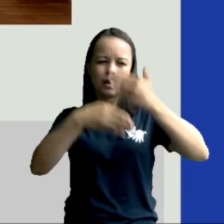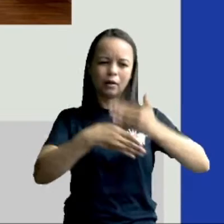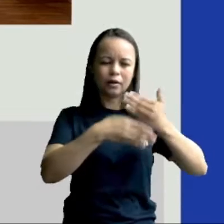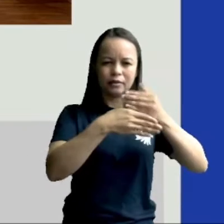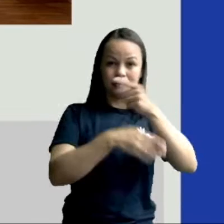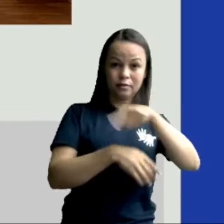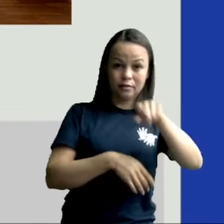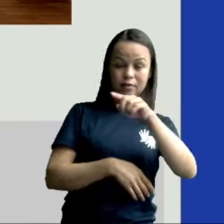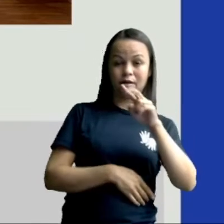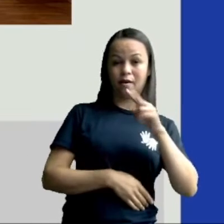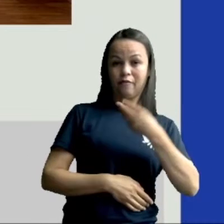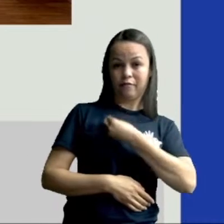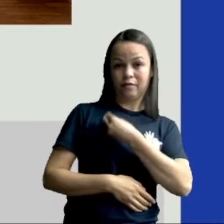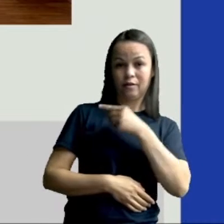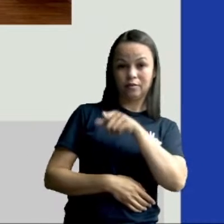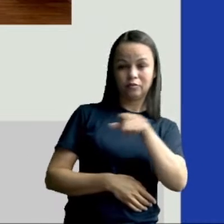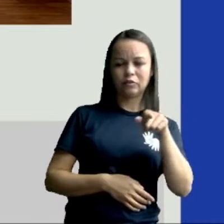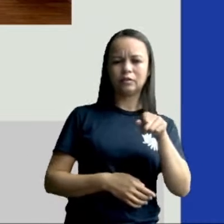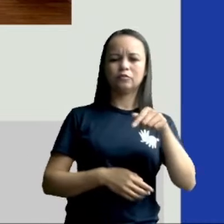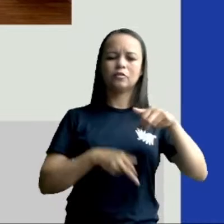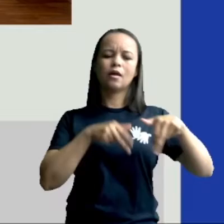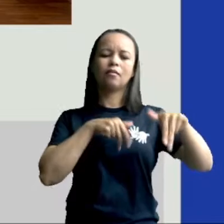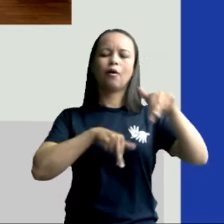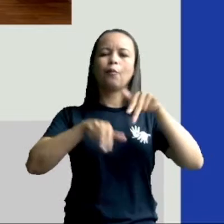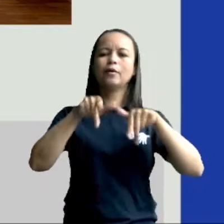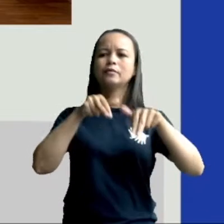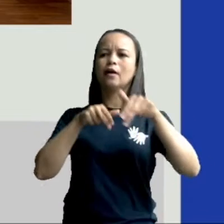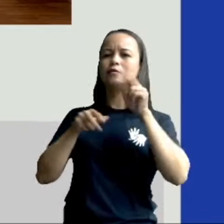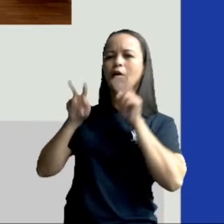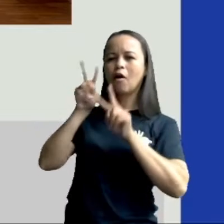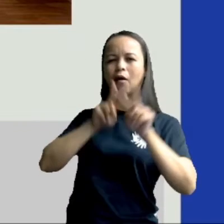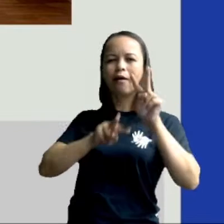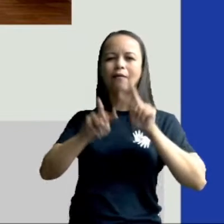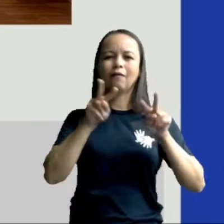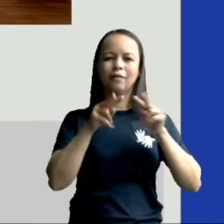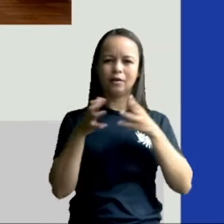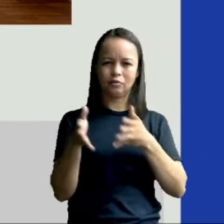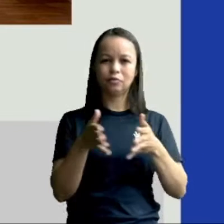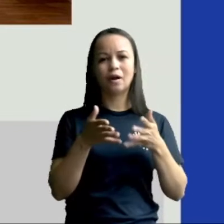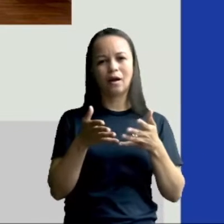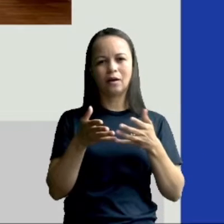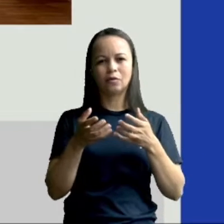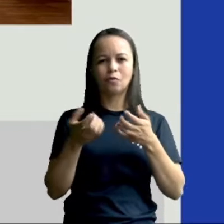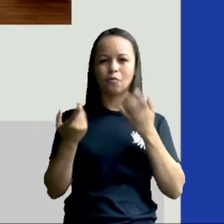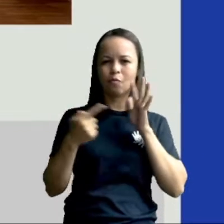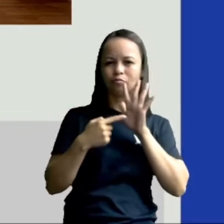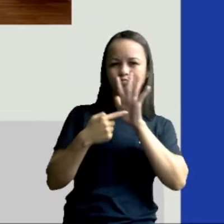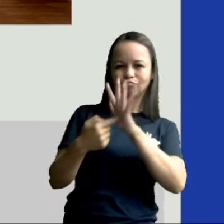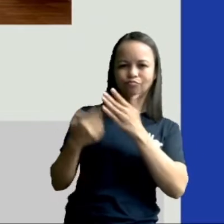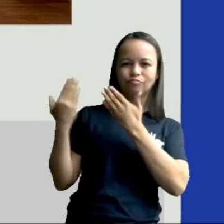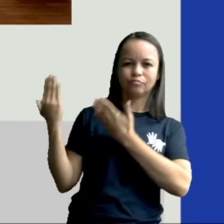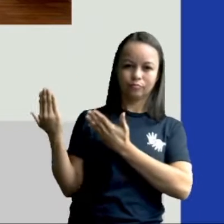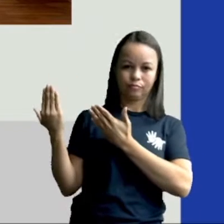vida de vocês, quando vocês vão andar por aí pelo mundo afora? Será que vocês já se depararam com uma cena dessa?